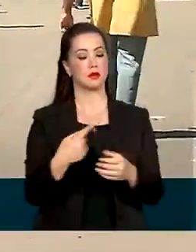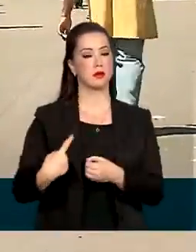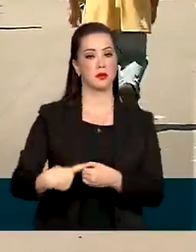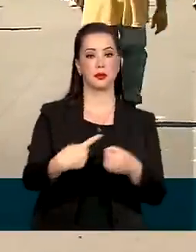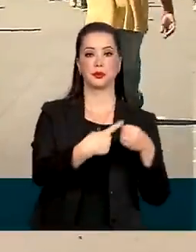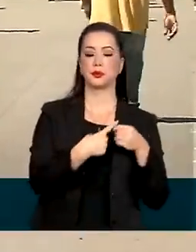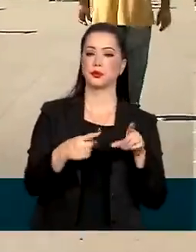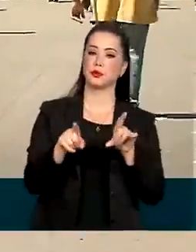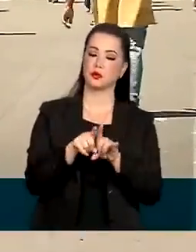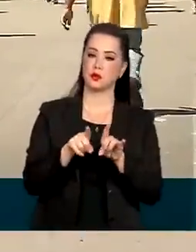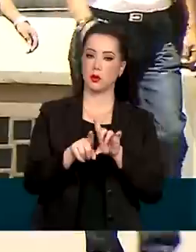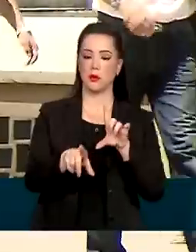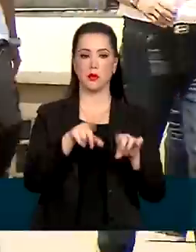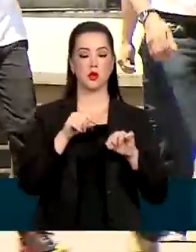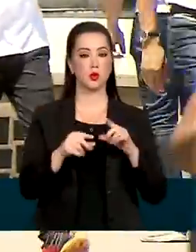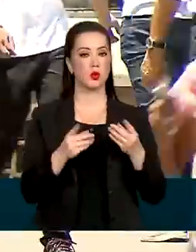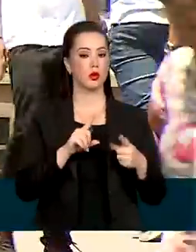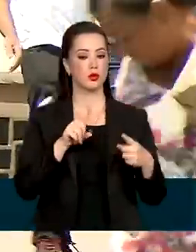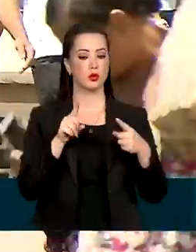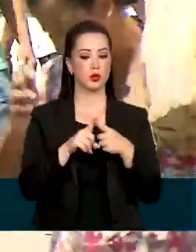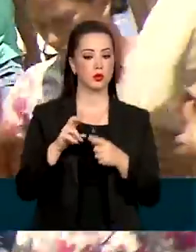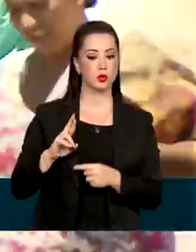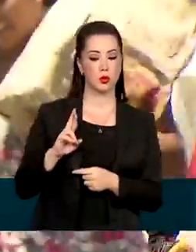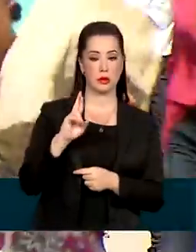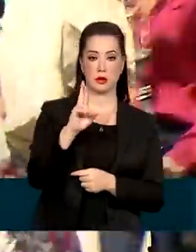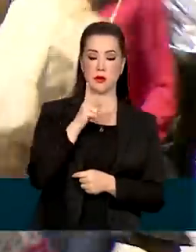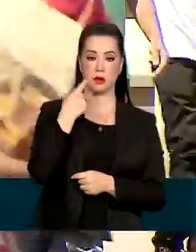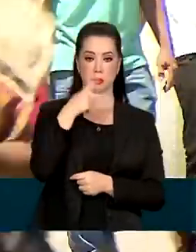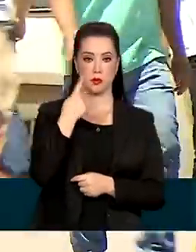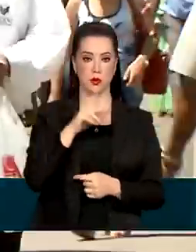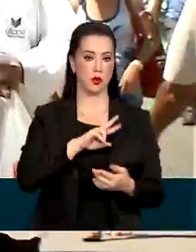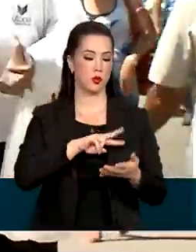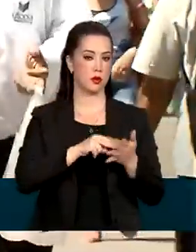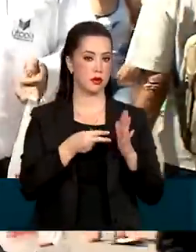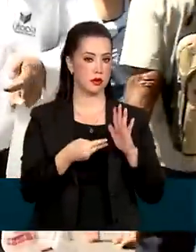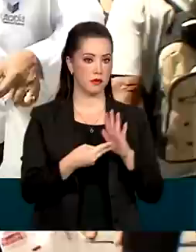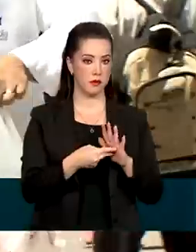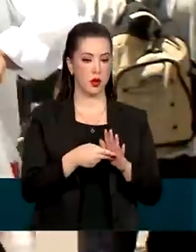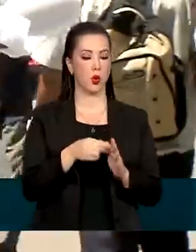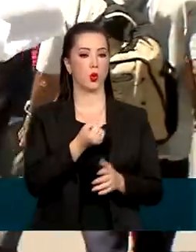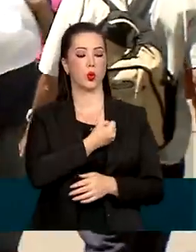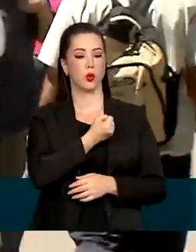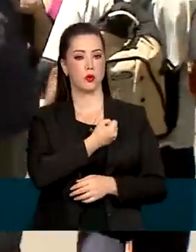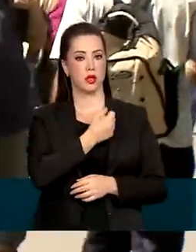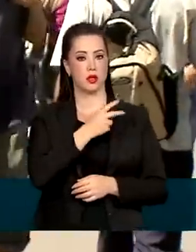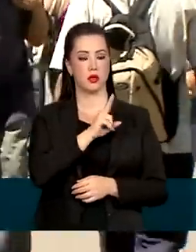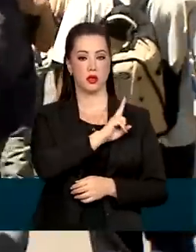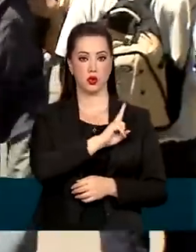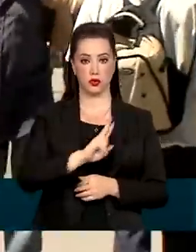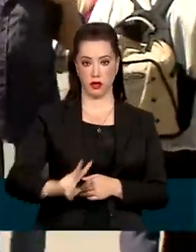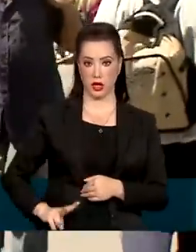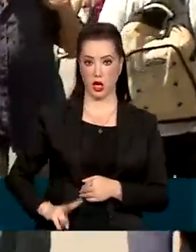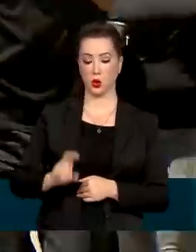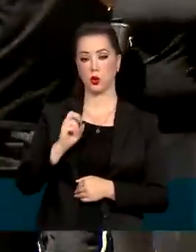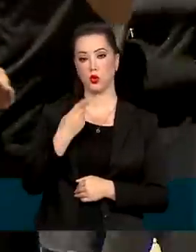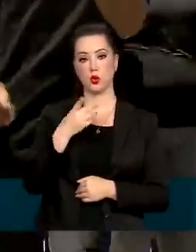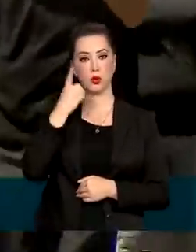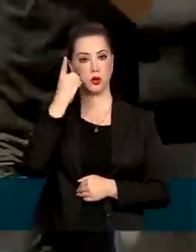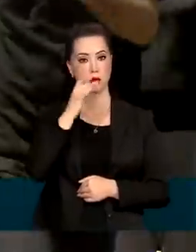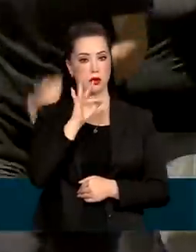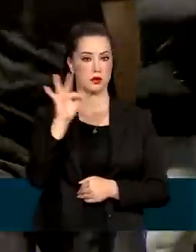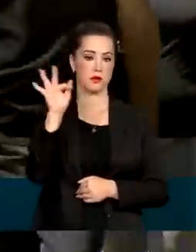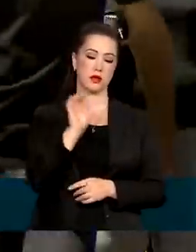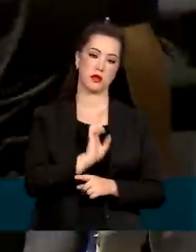e também para determinar o tamanho dessa representações políticas Ou seja a quantidade de vereadores e de Deputados Federais